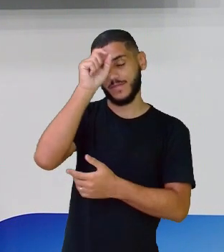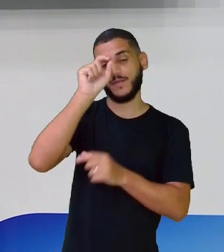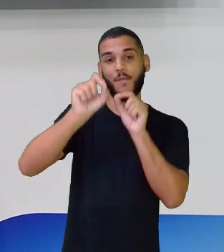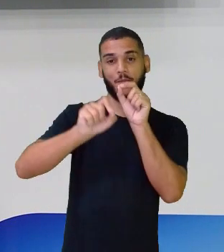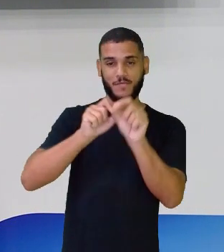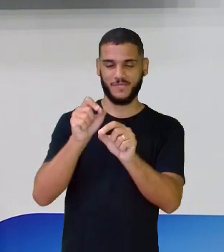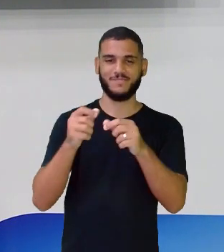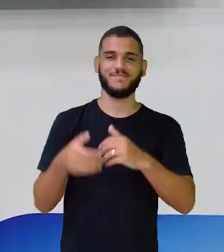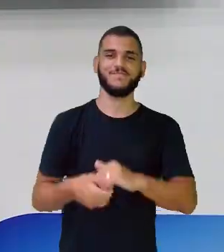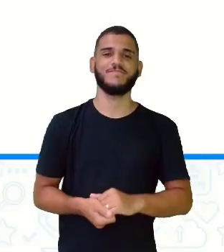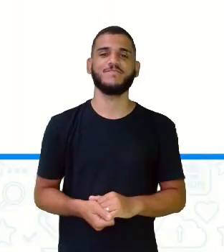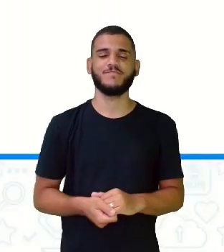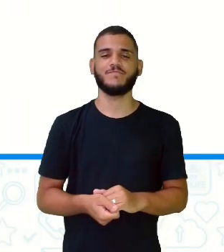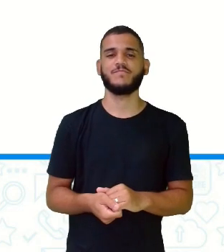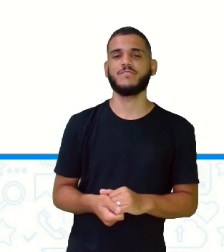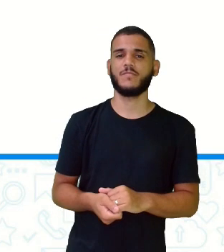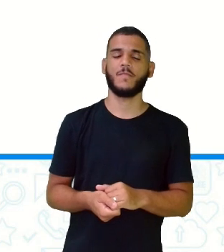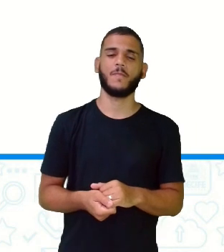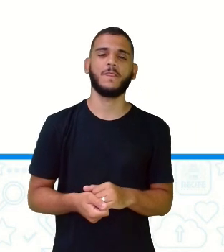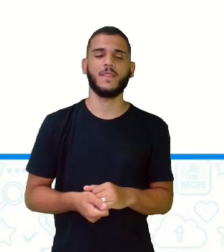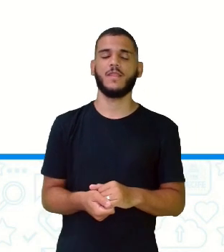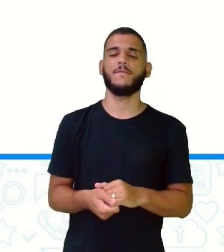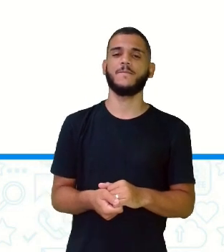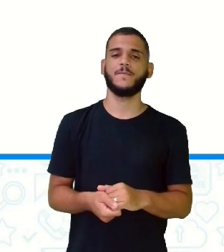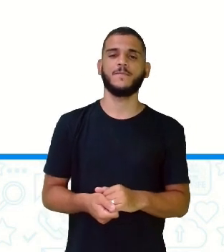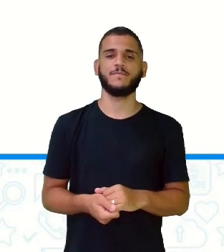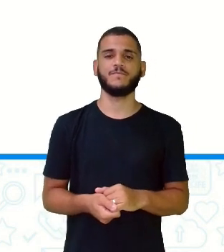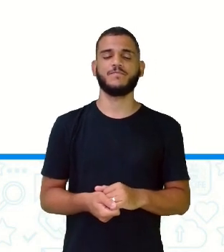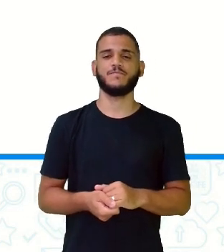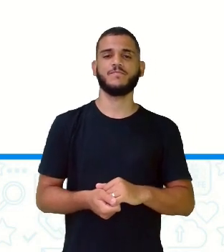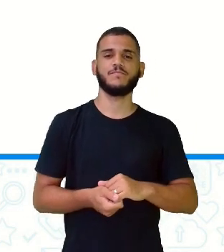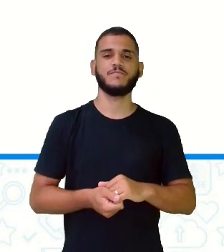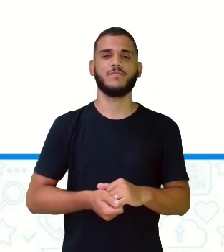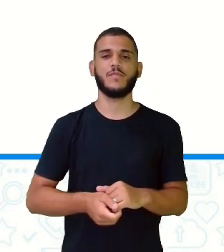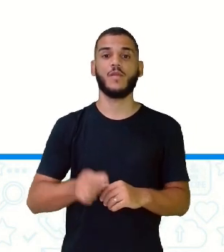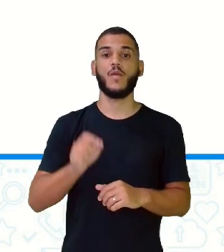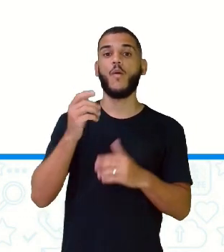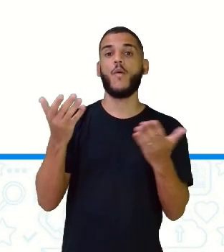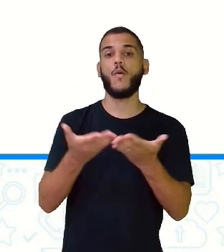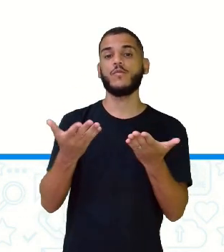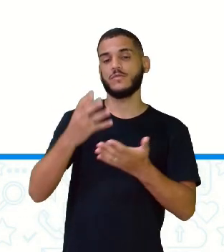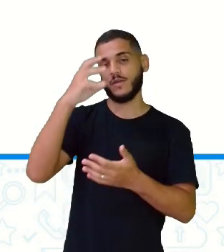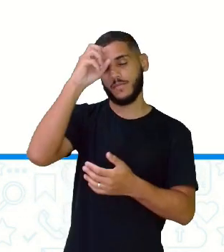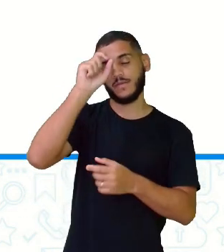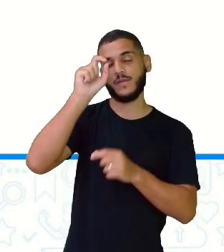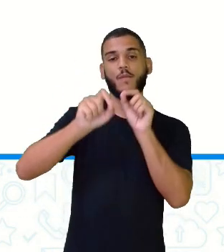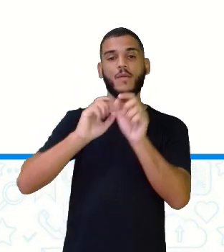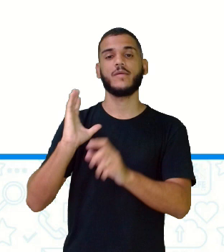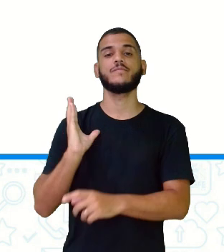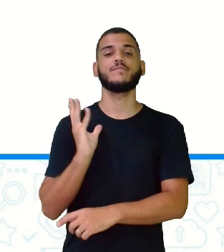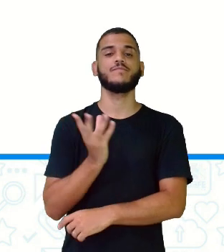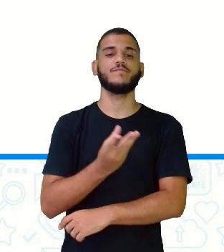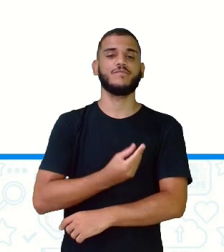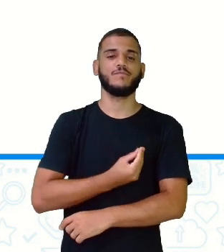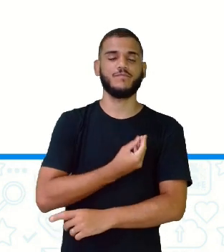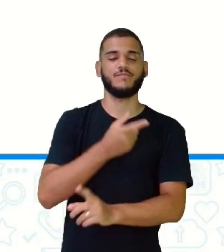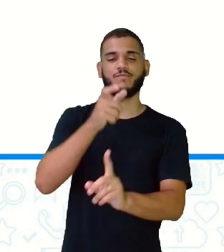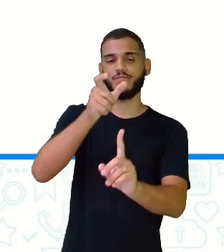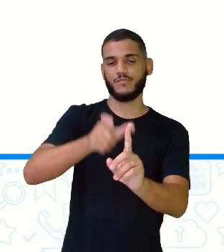hoje? Bom, o que é que aprenderemos hoje com a biografia? A biografia é